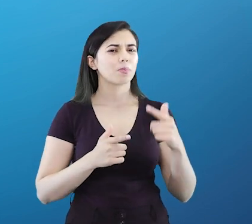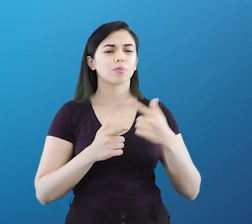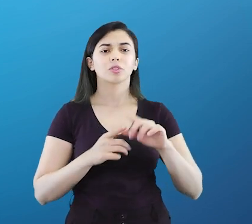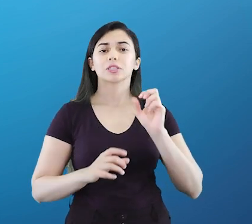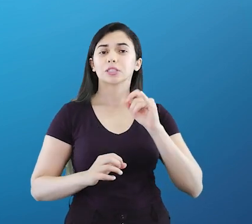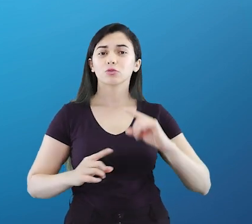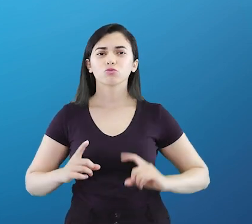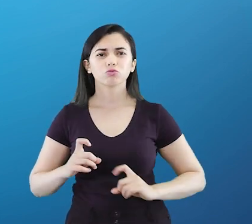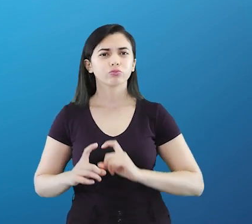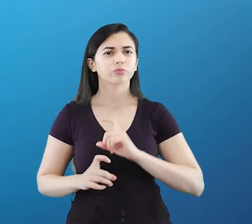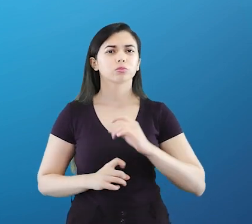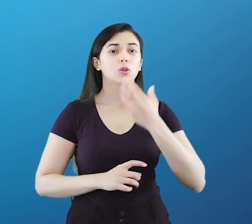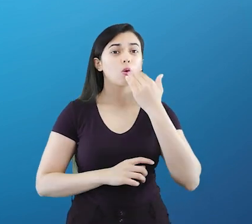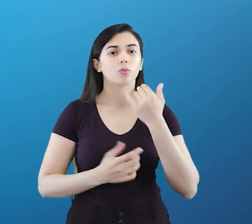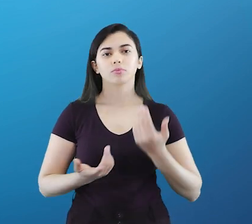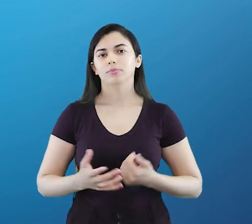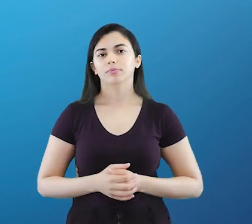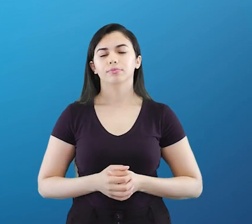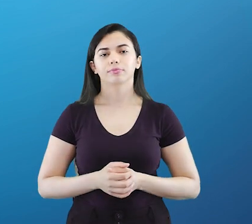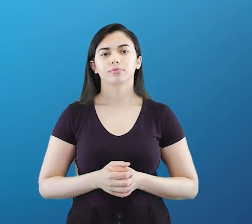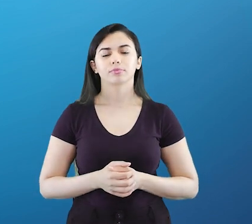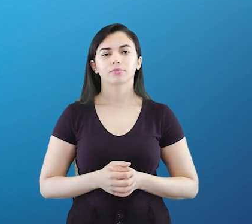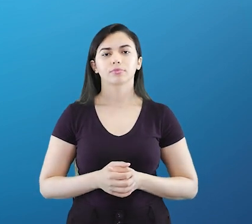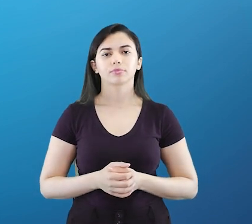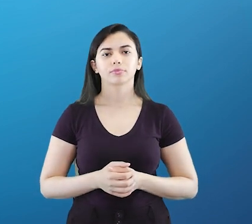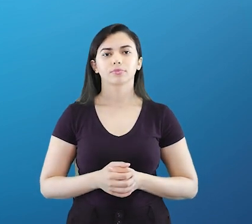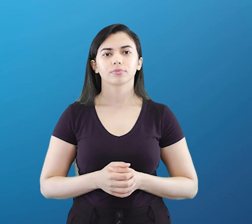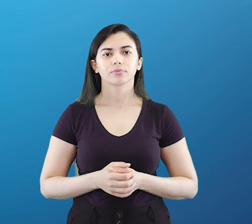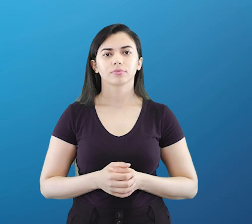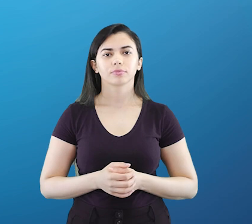desses ovos contaminados.